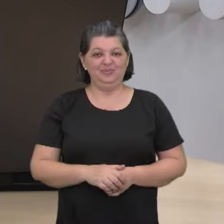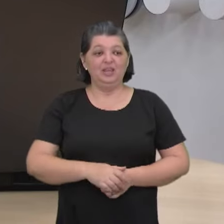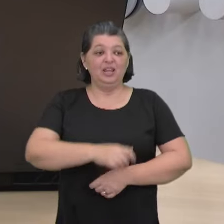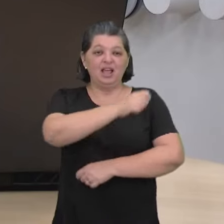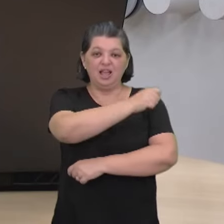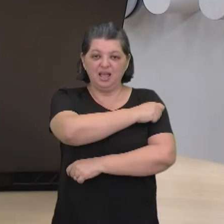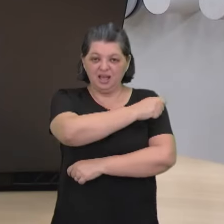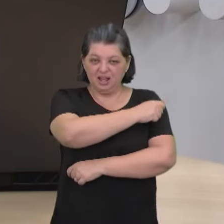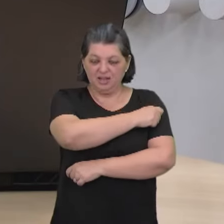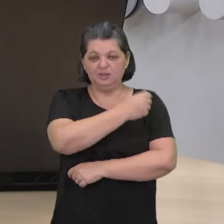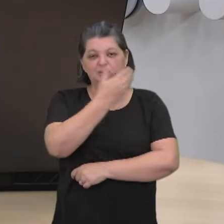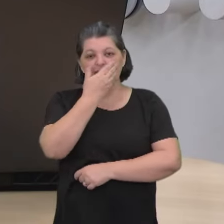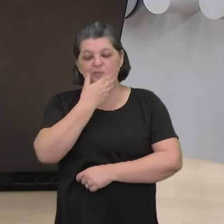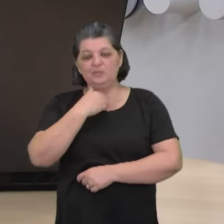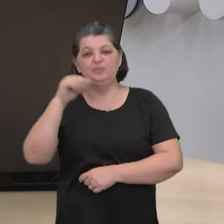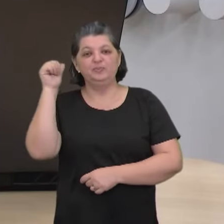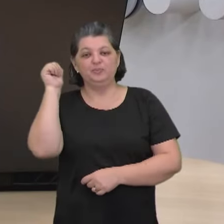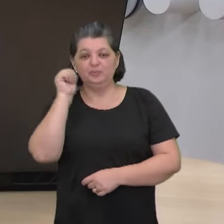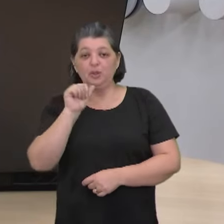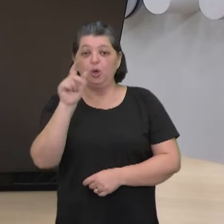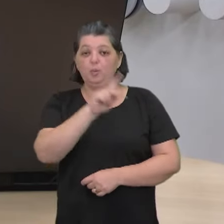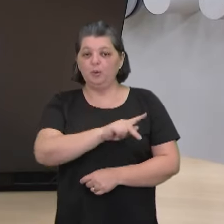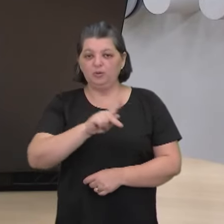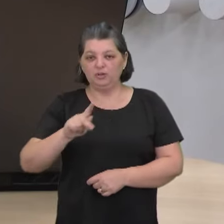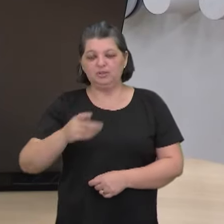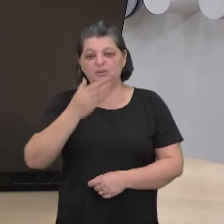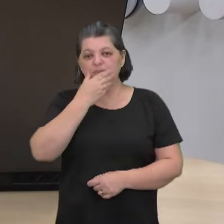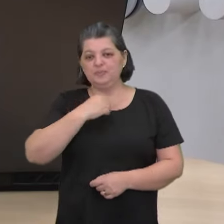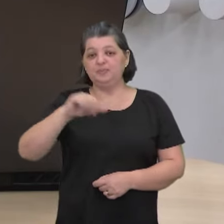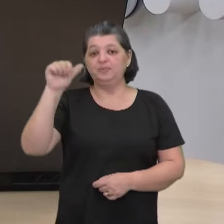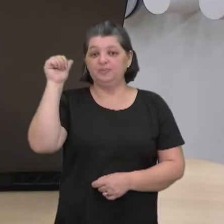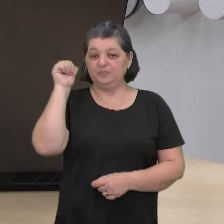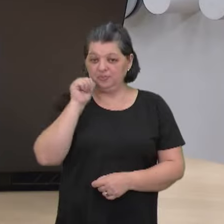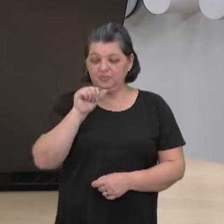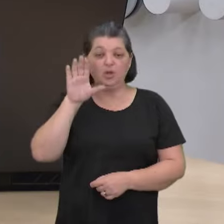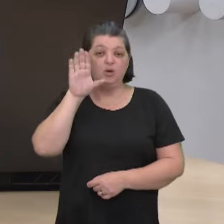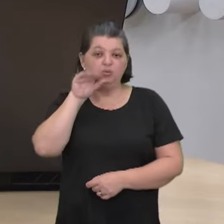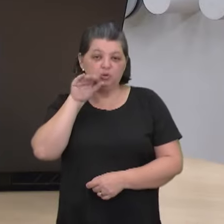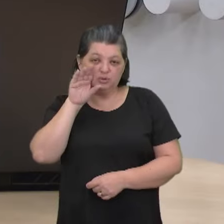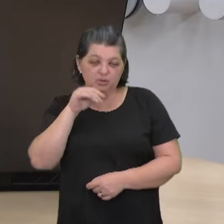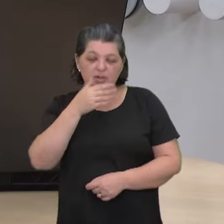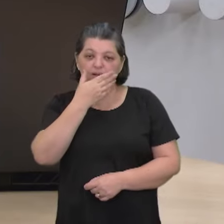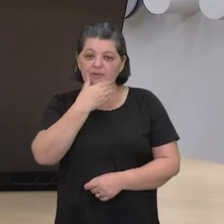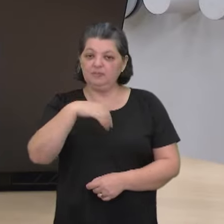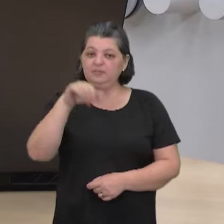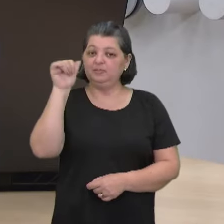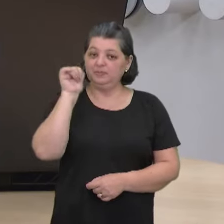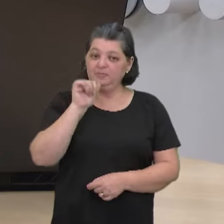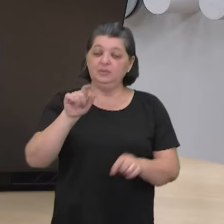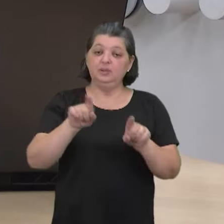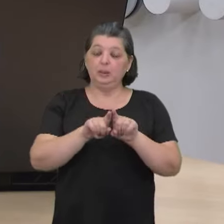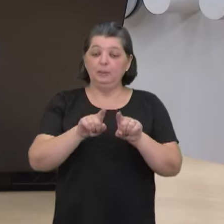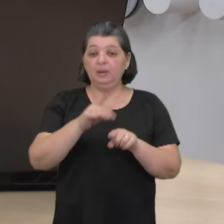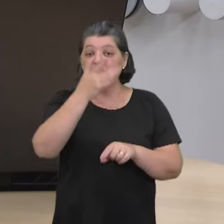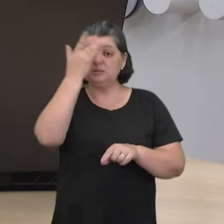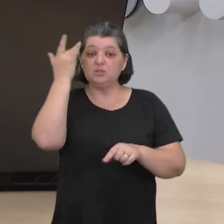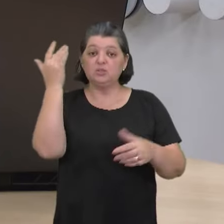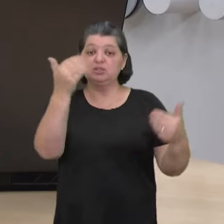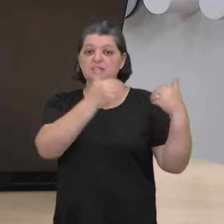alunas, os alunos, as professoras, os professores, as funcionárias, os funcionários, as responsáveis